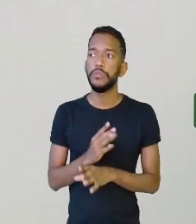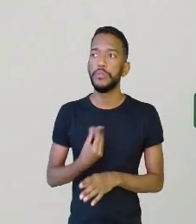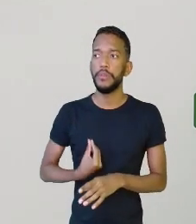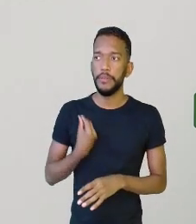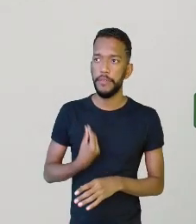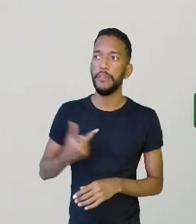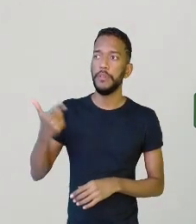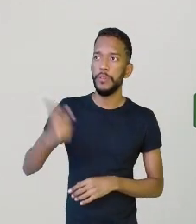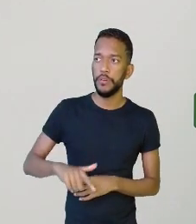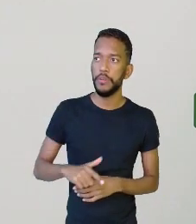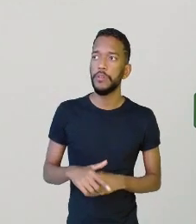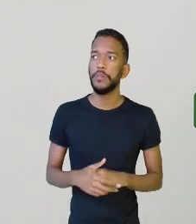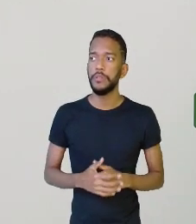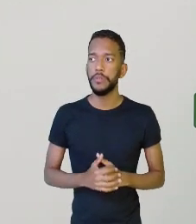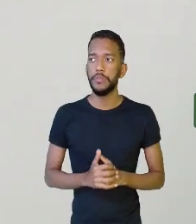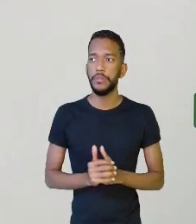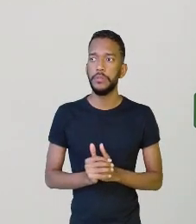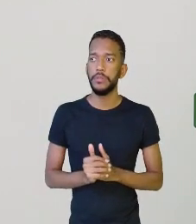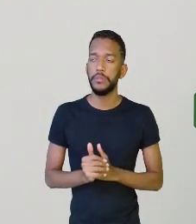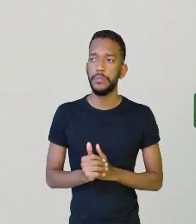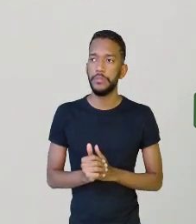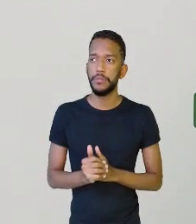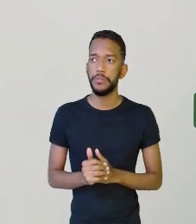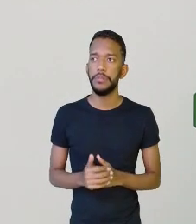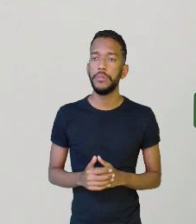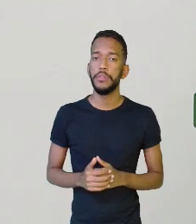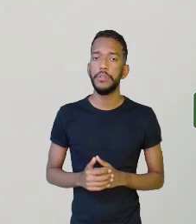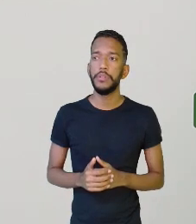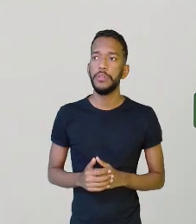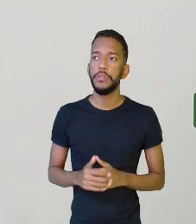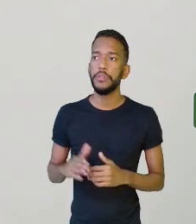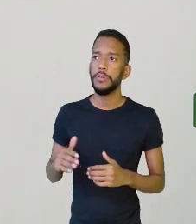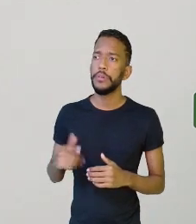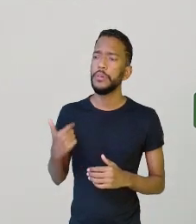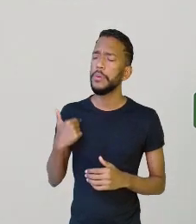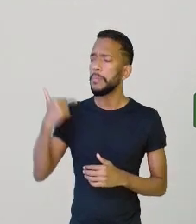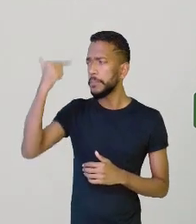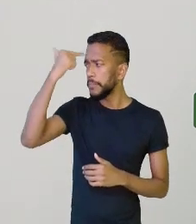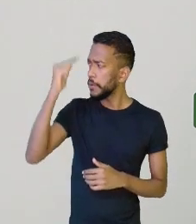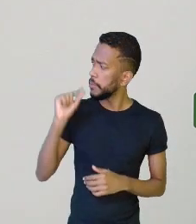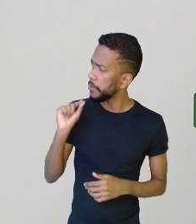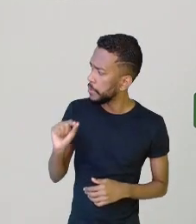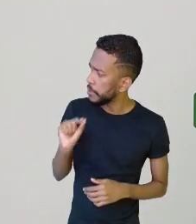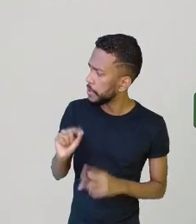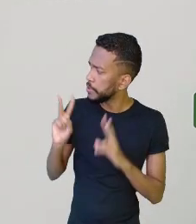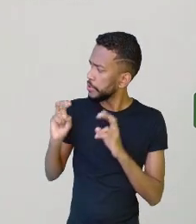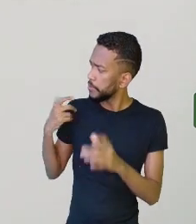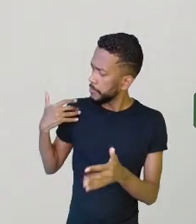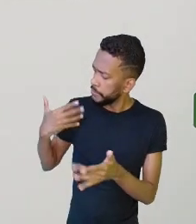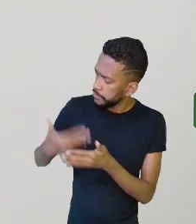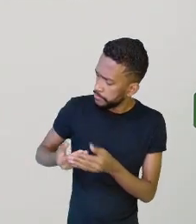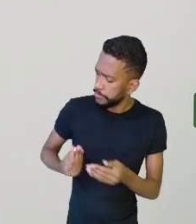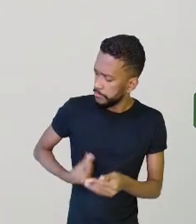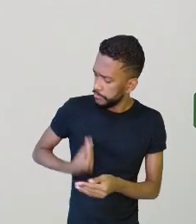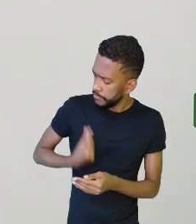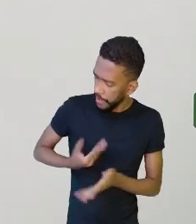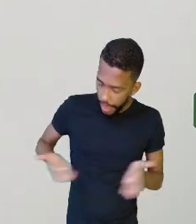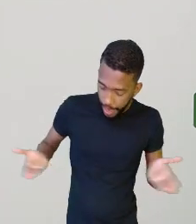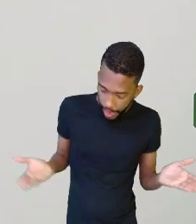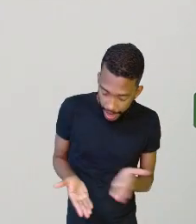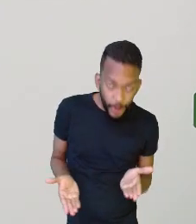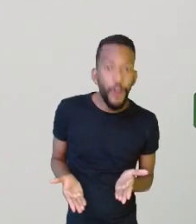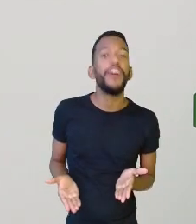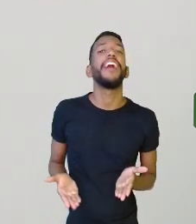repete até os dias de hoje. Quando eu penso na atualidade, a gente vai